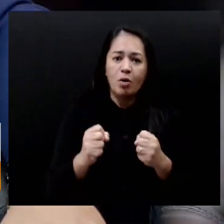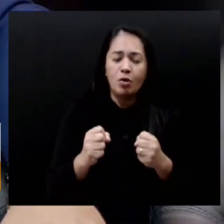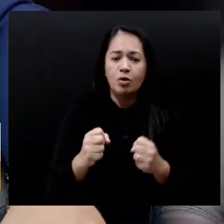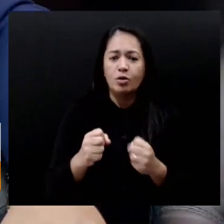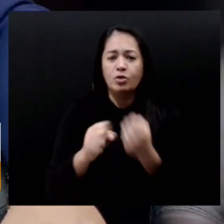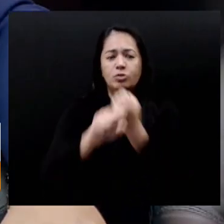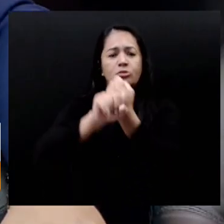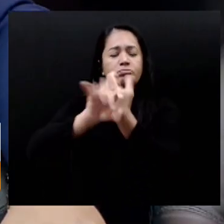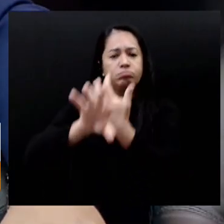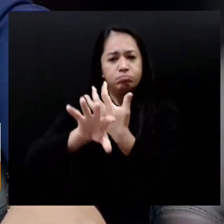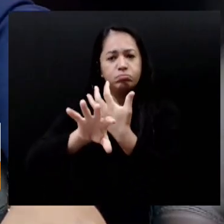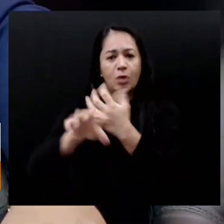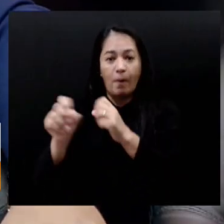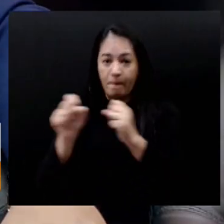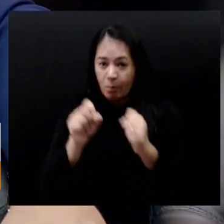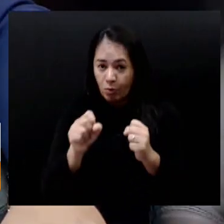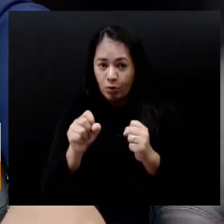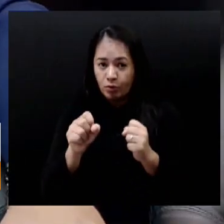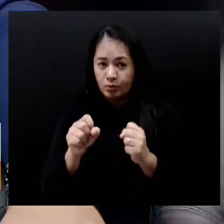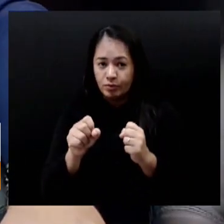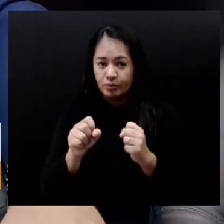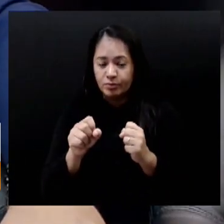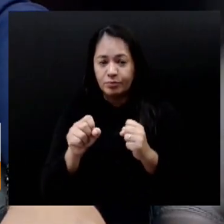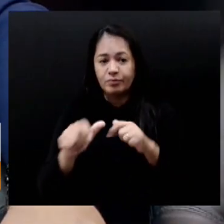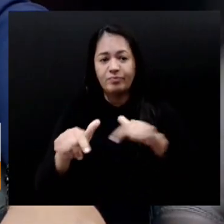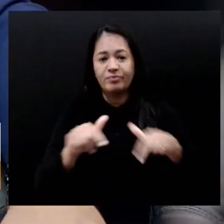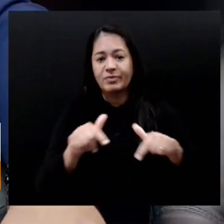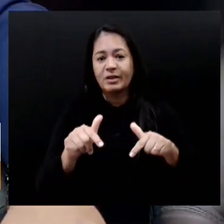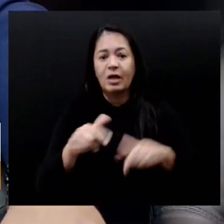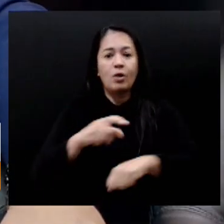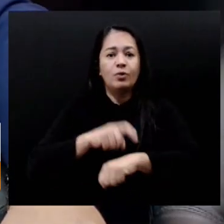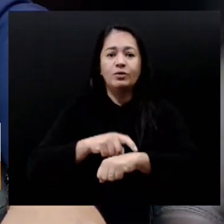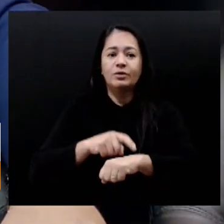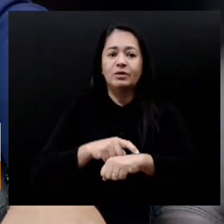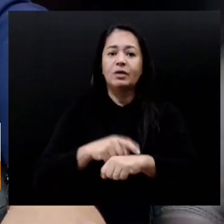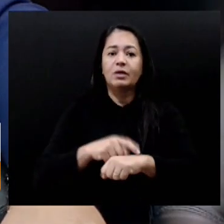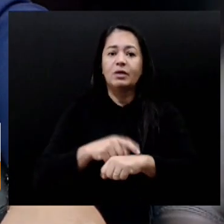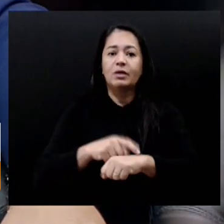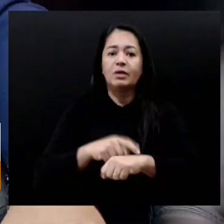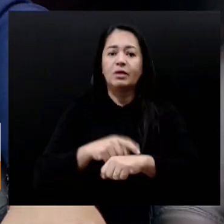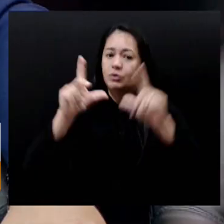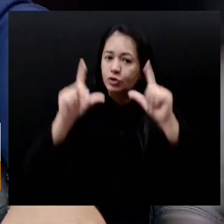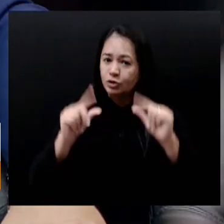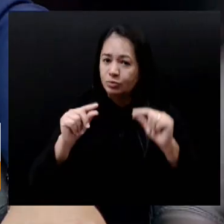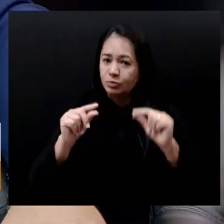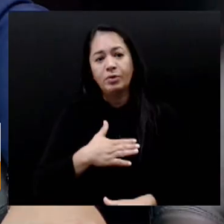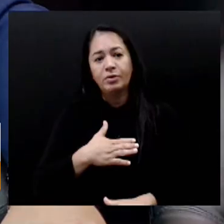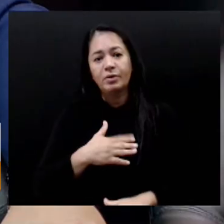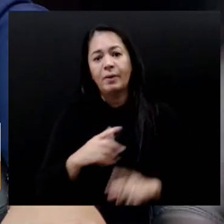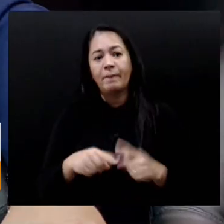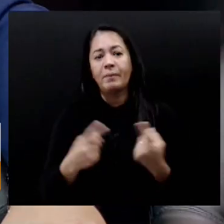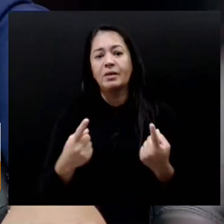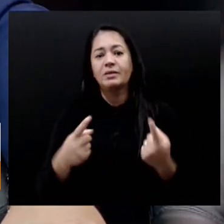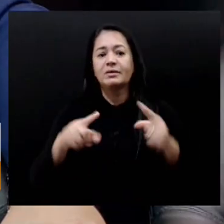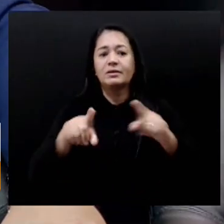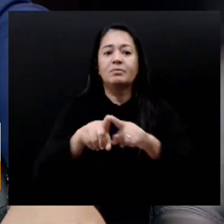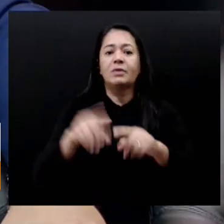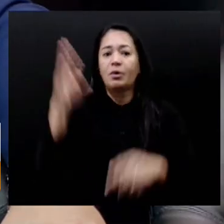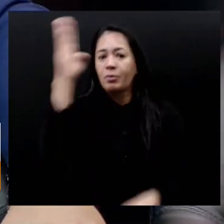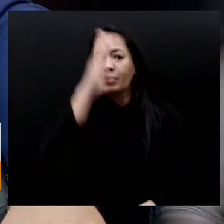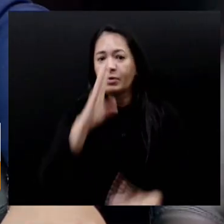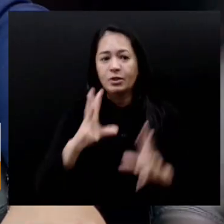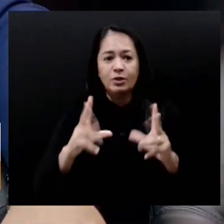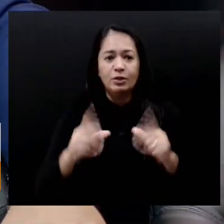eu corto um trabalho, um tempo enorme de trabalho meu. Outra coisa, abre para o Brasil todo, porque advogado só pode ter